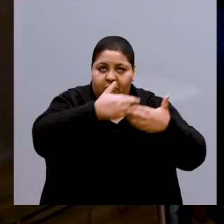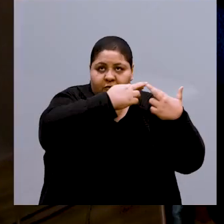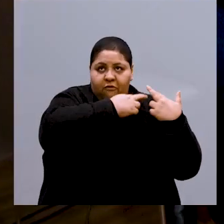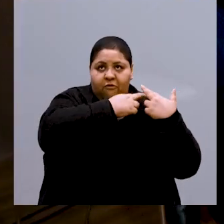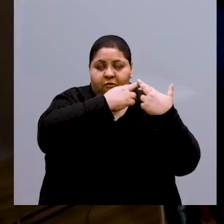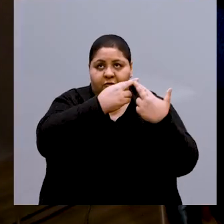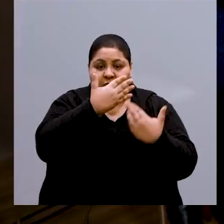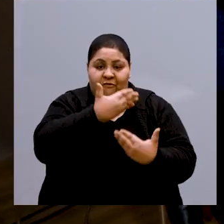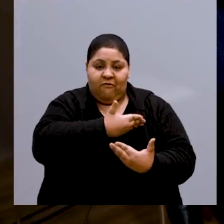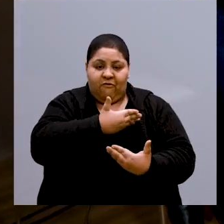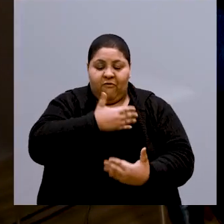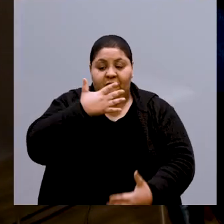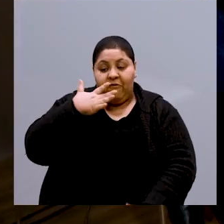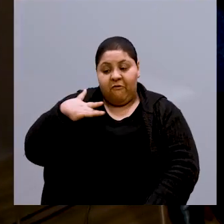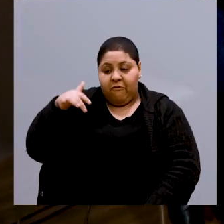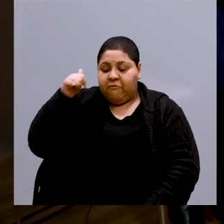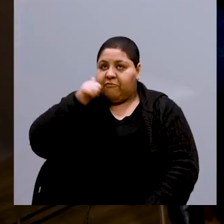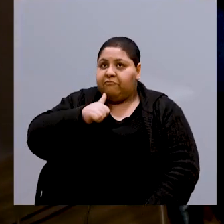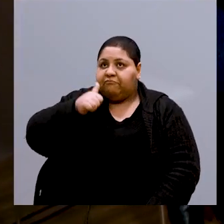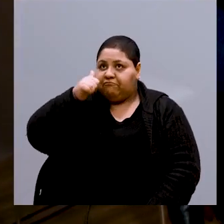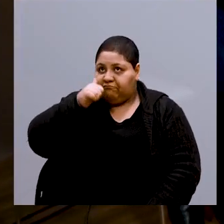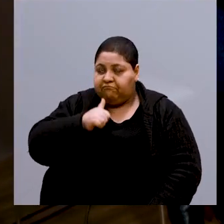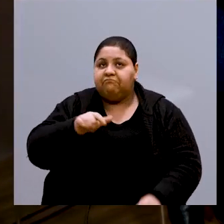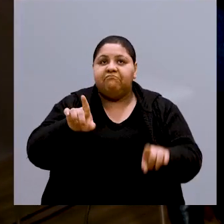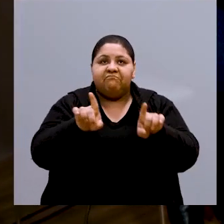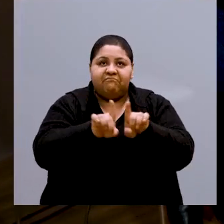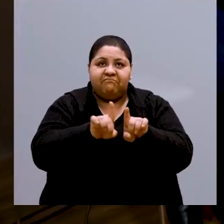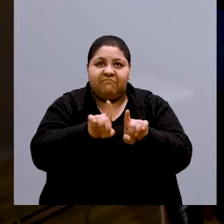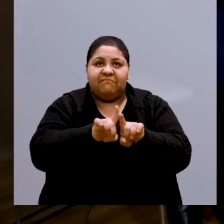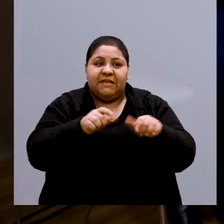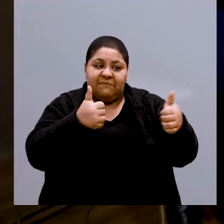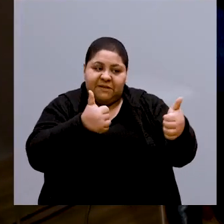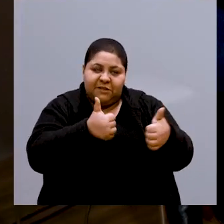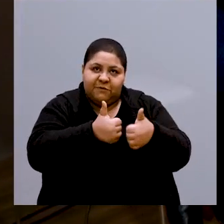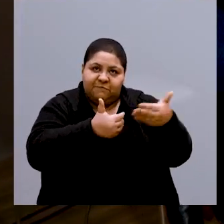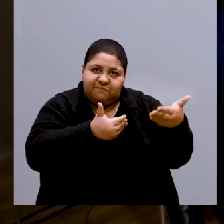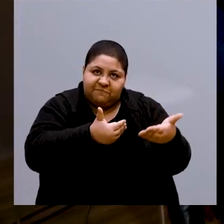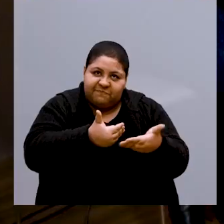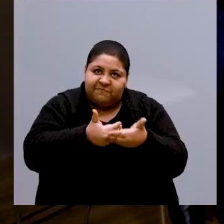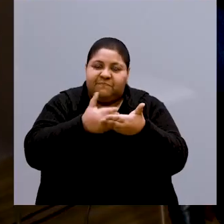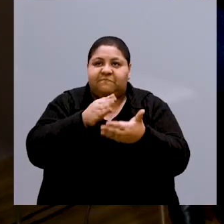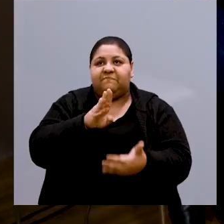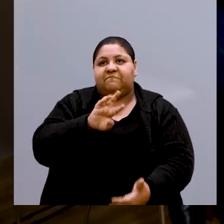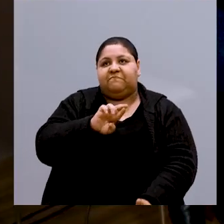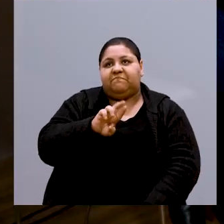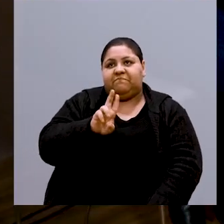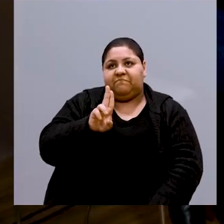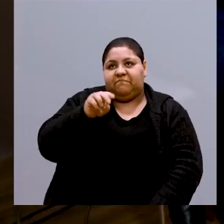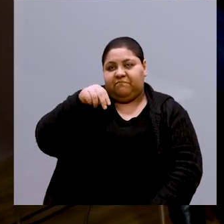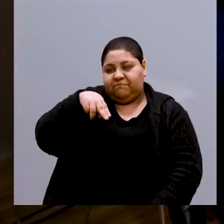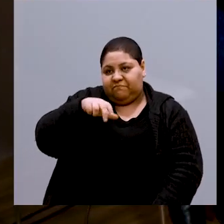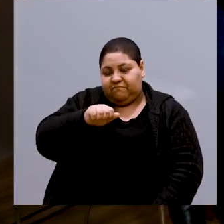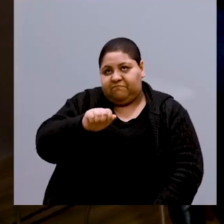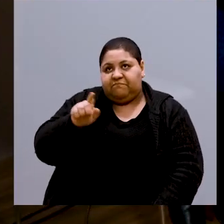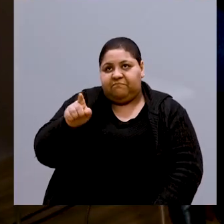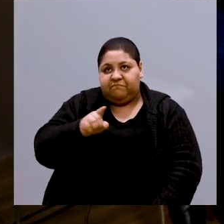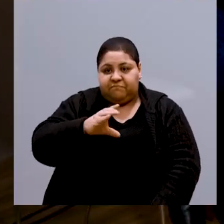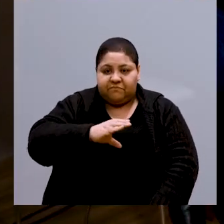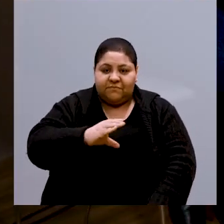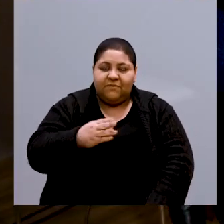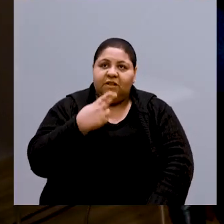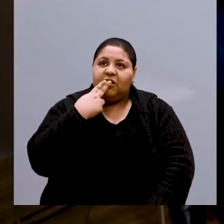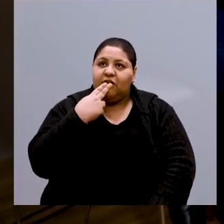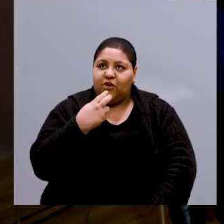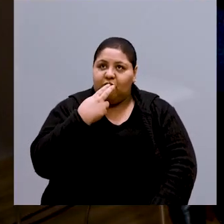responsável pelo Hospital Amigo da Criança e da Mulher. E ao lado também temos a Bruna Decali, que é coordenadora